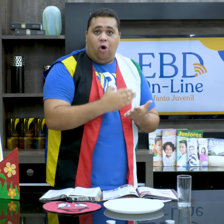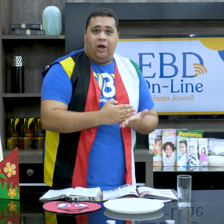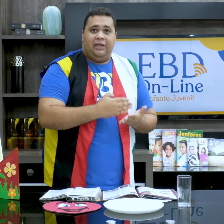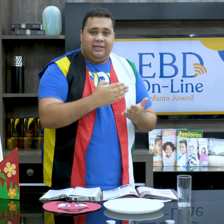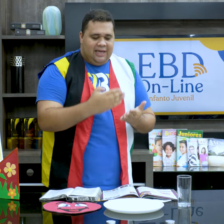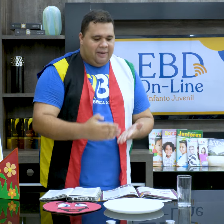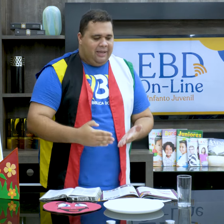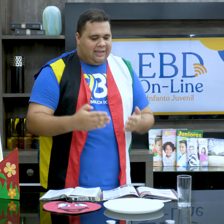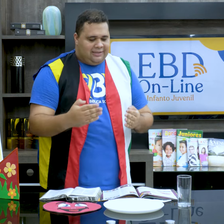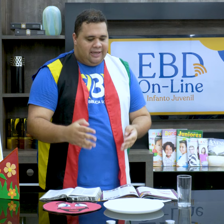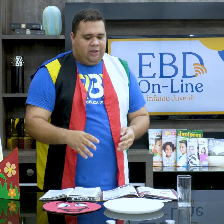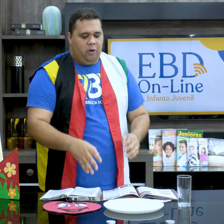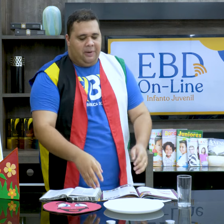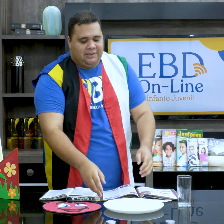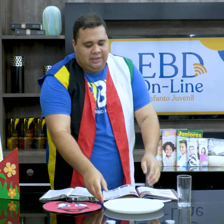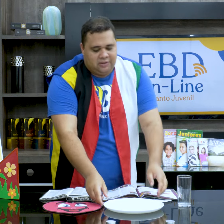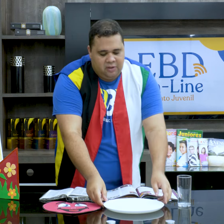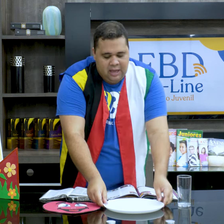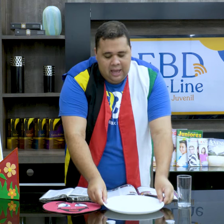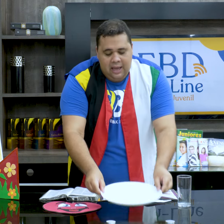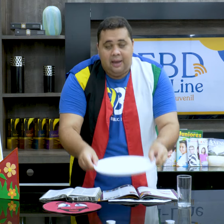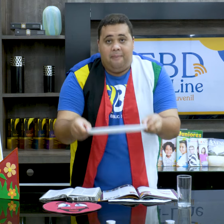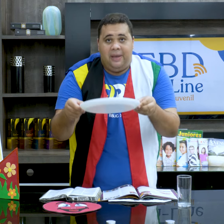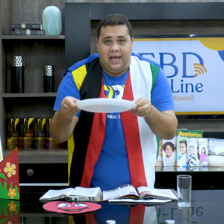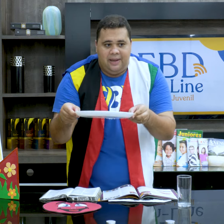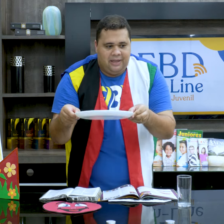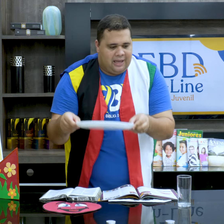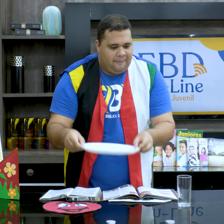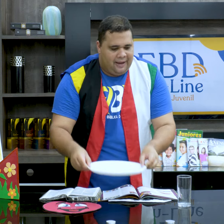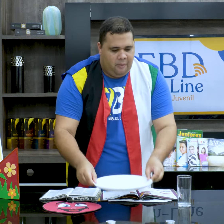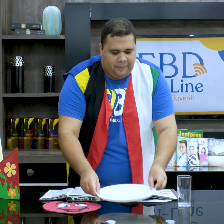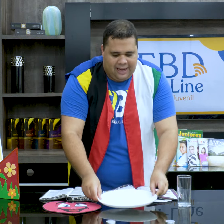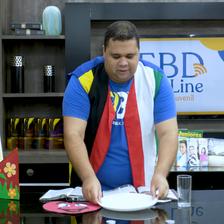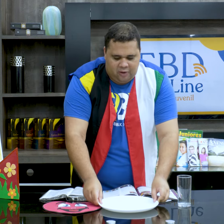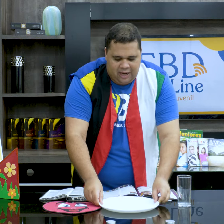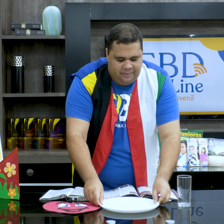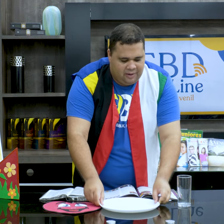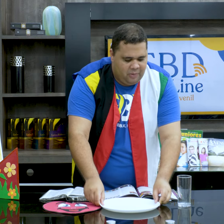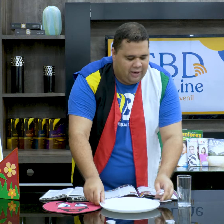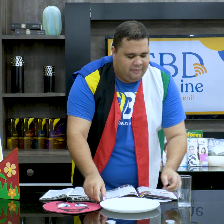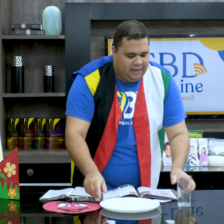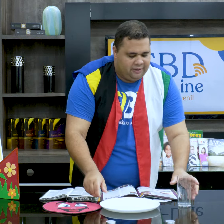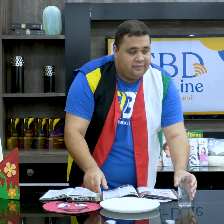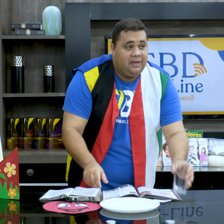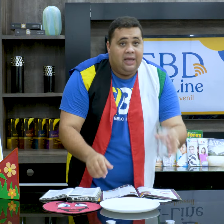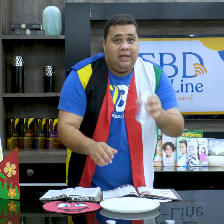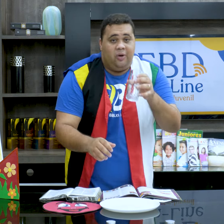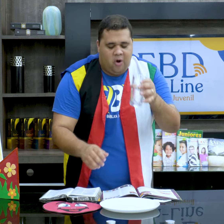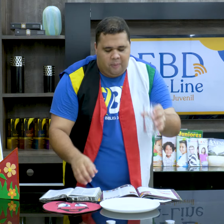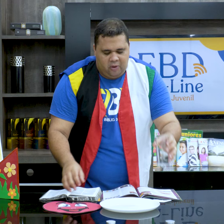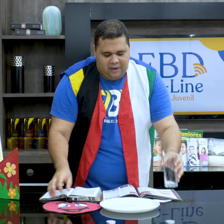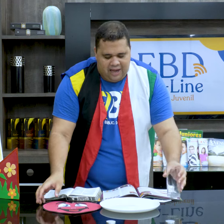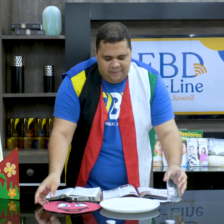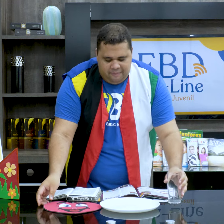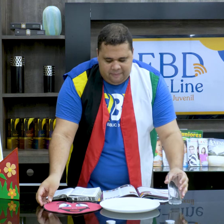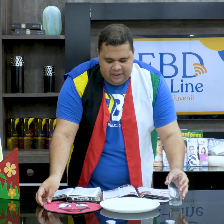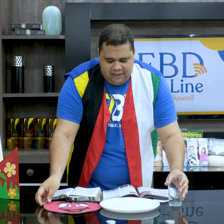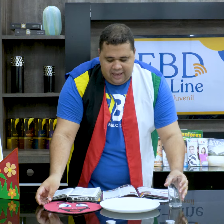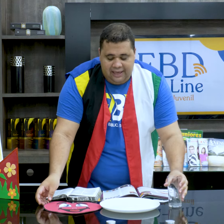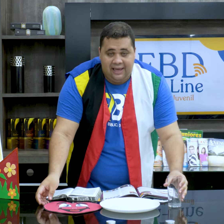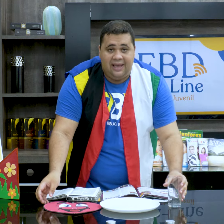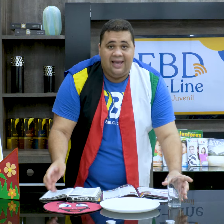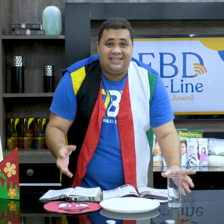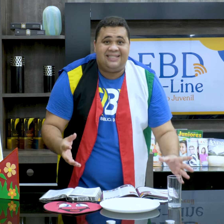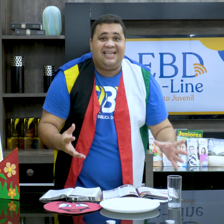tá na hora de se alimentar certinho Eu Preciso me alimentar pegar um prato colocar minha meu alimento e o copo colocar a minha